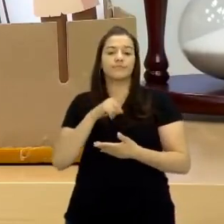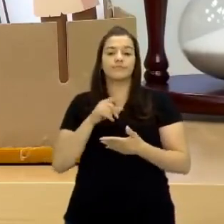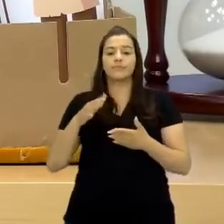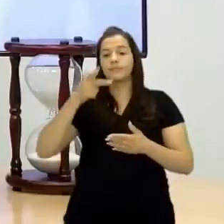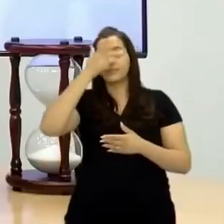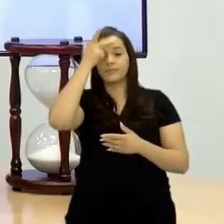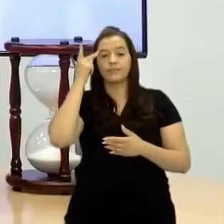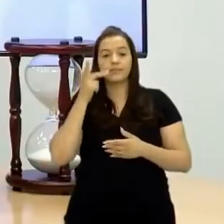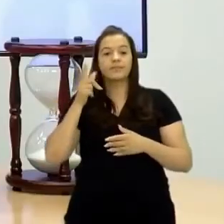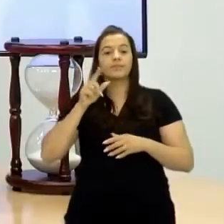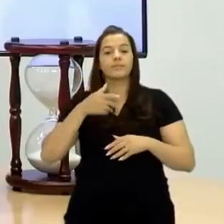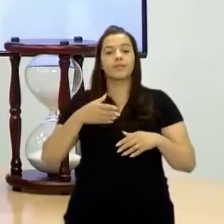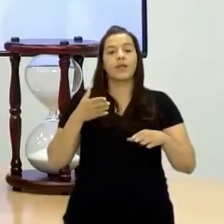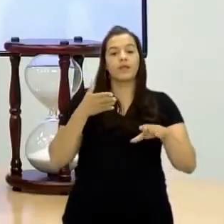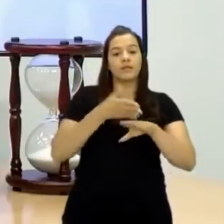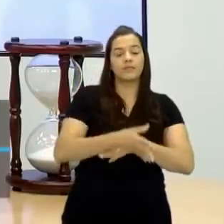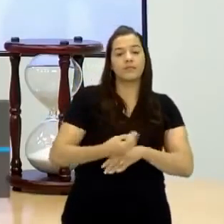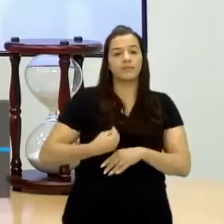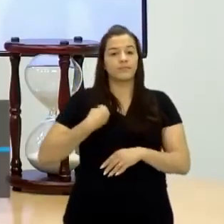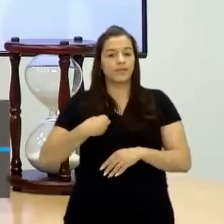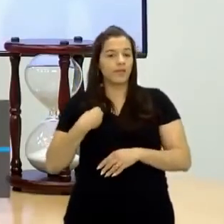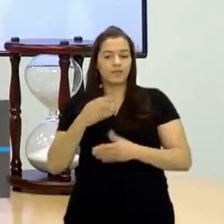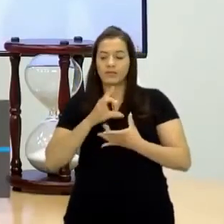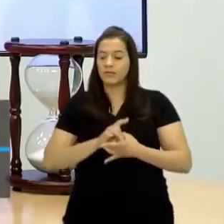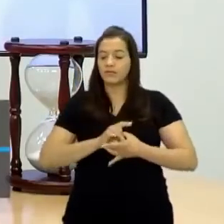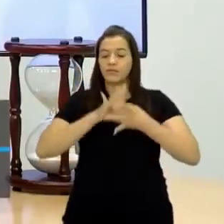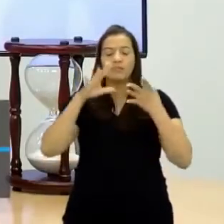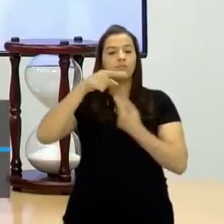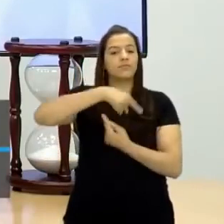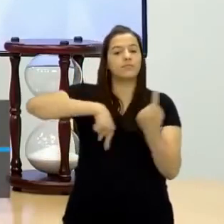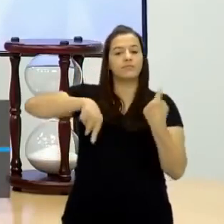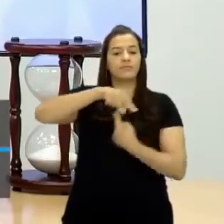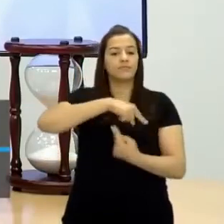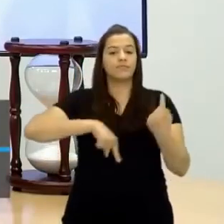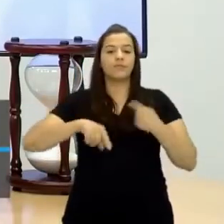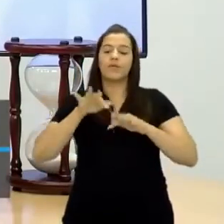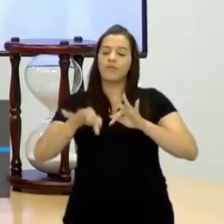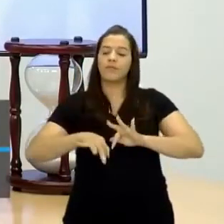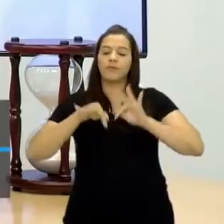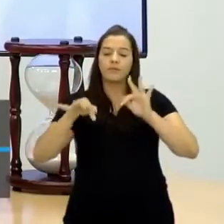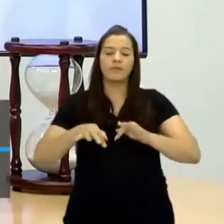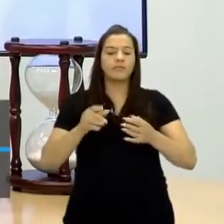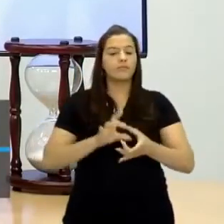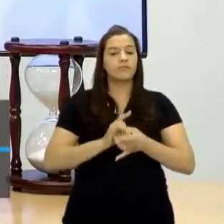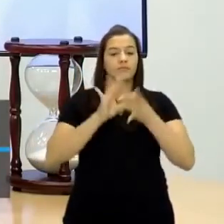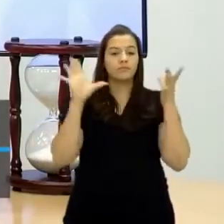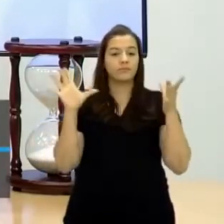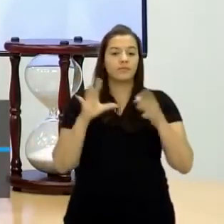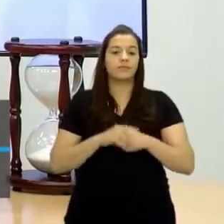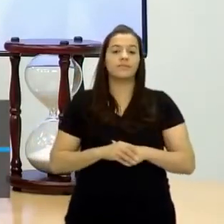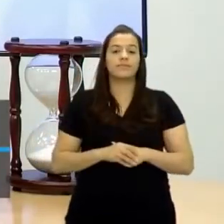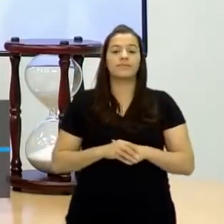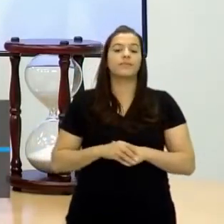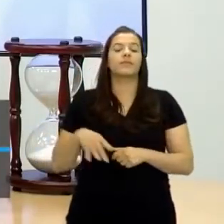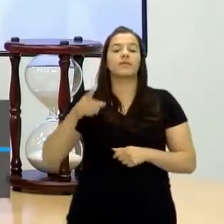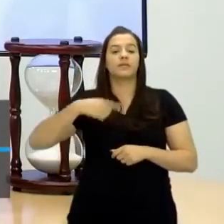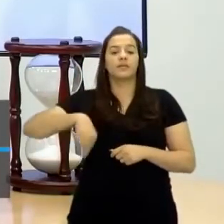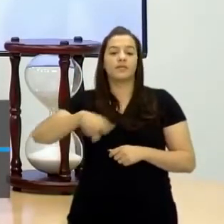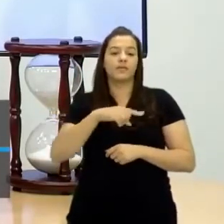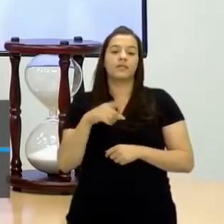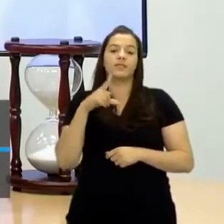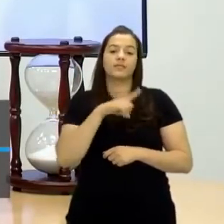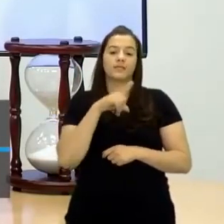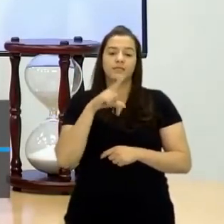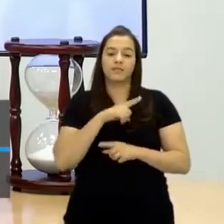que moram nos burgos, eles estão livres dessa relação feudal, né? O que é essa relação feudal? O burguês, ele